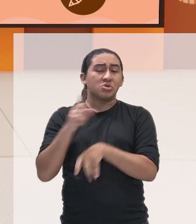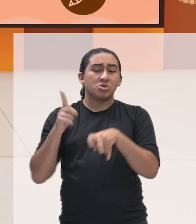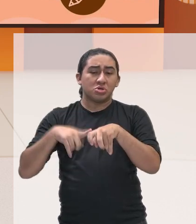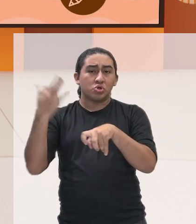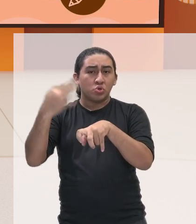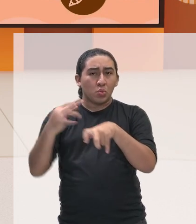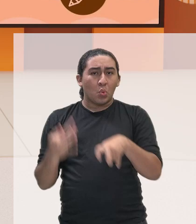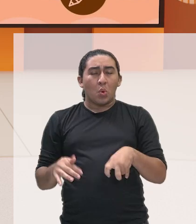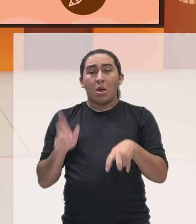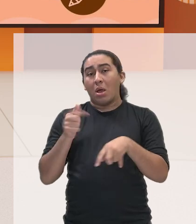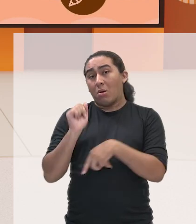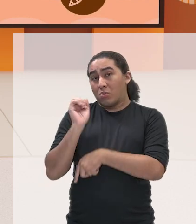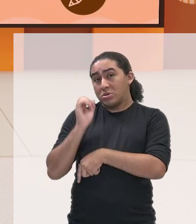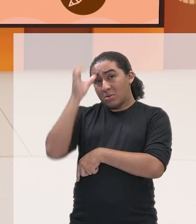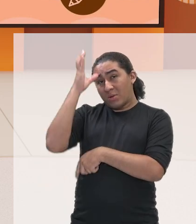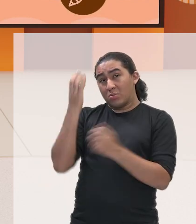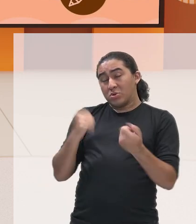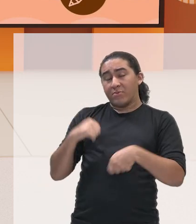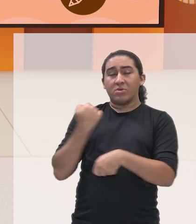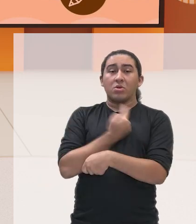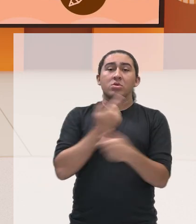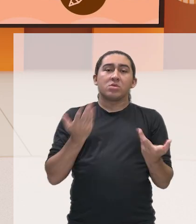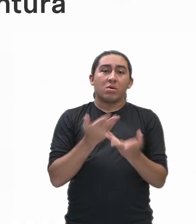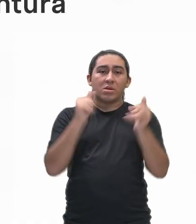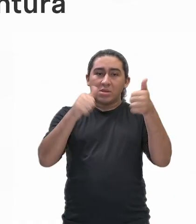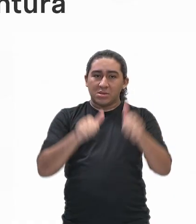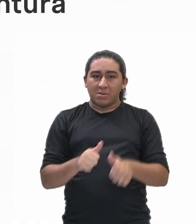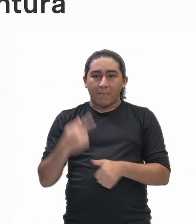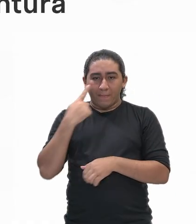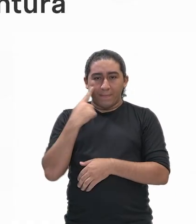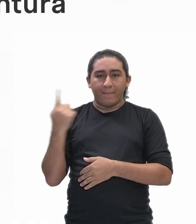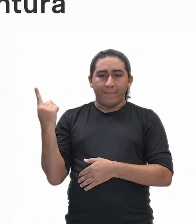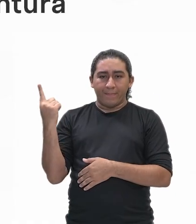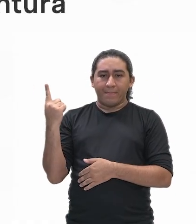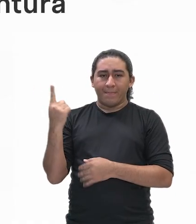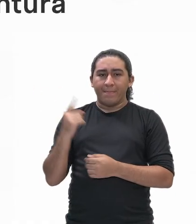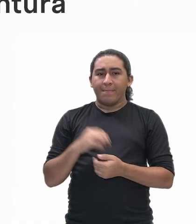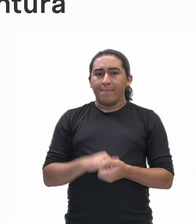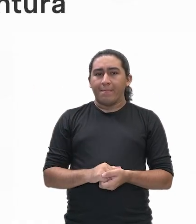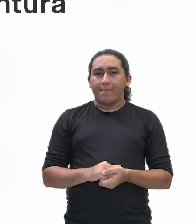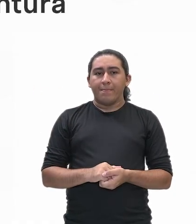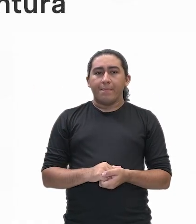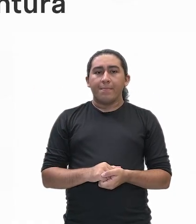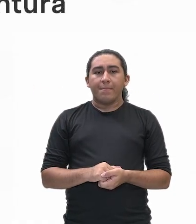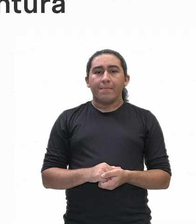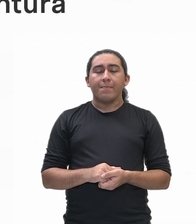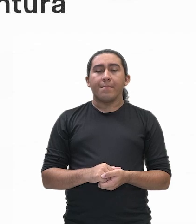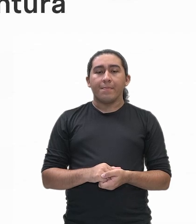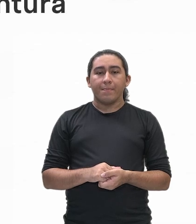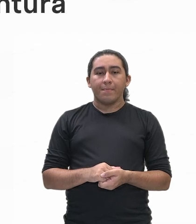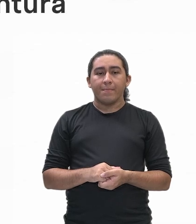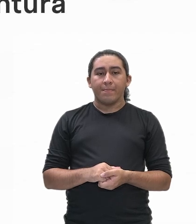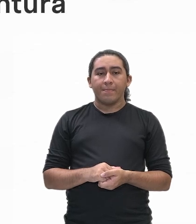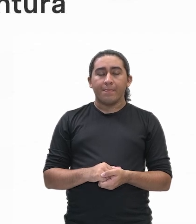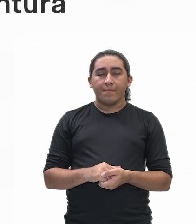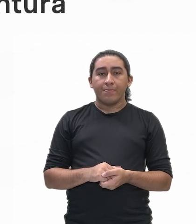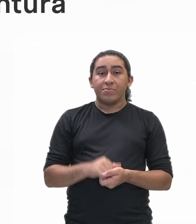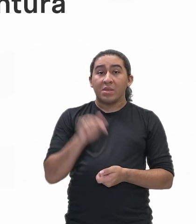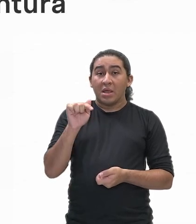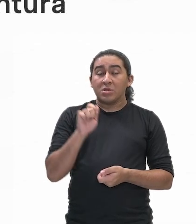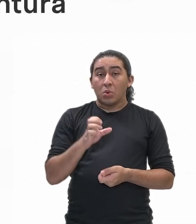é um tipo de conhecimento que agora a gente vai explicar melhor. Vamos lá, então? Vejam lá. O conhecimento do senso